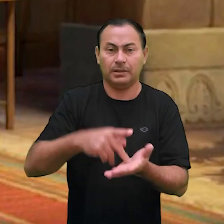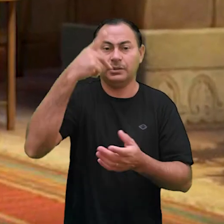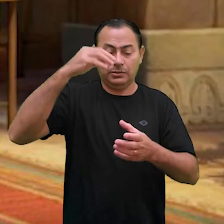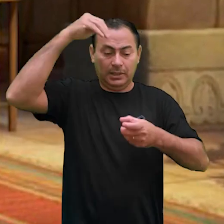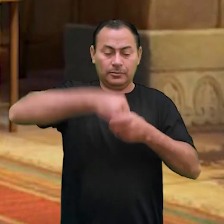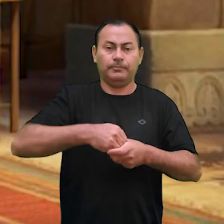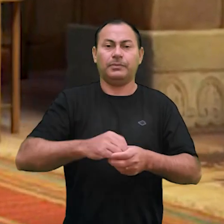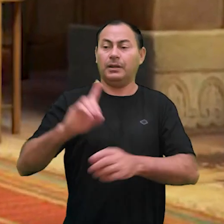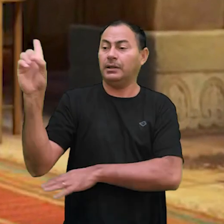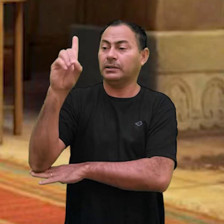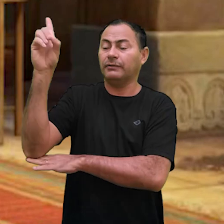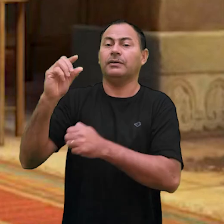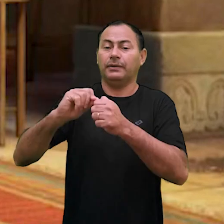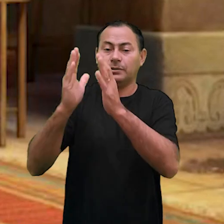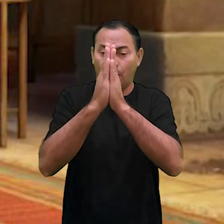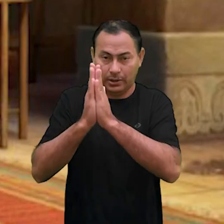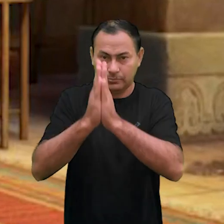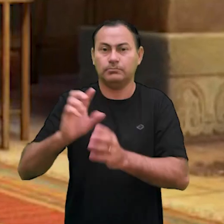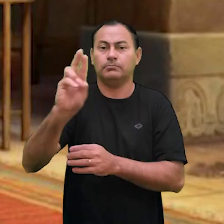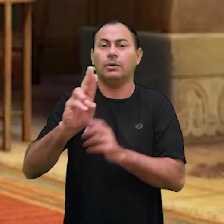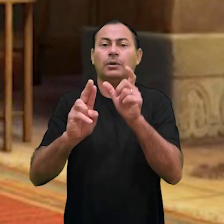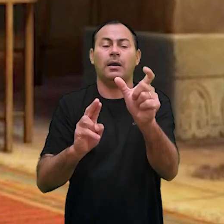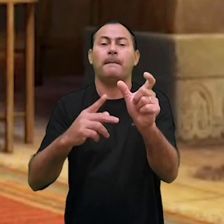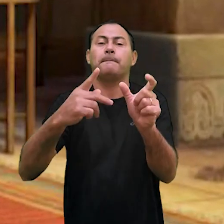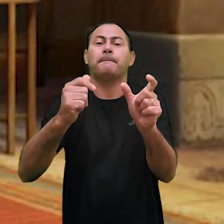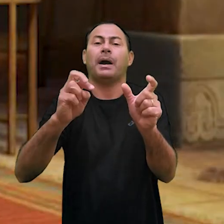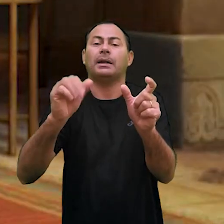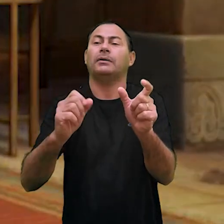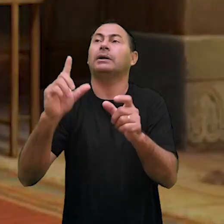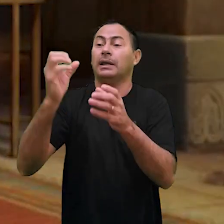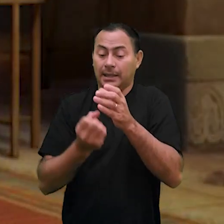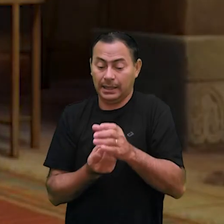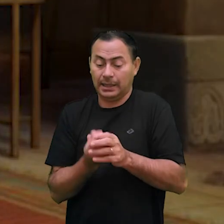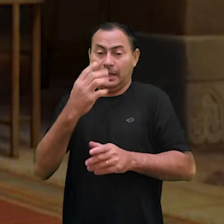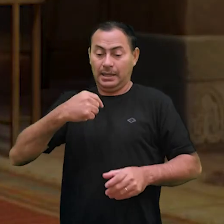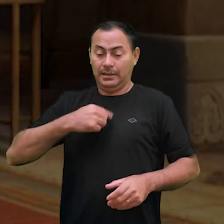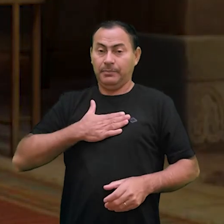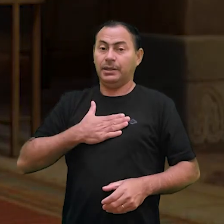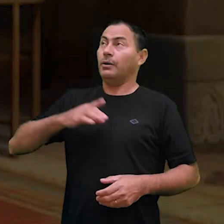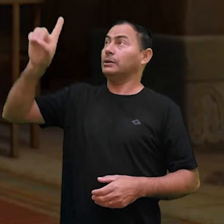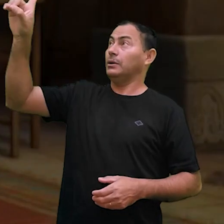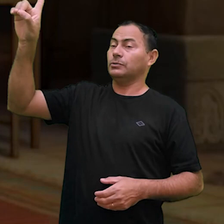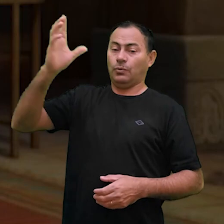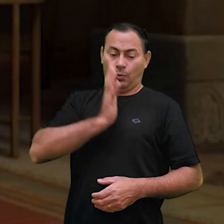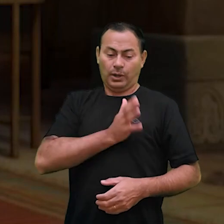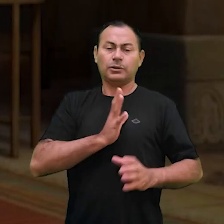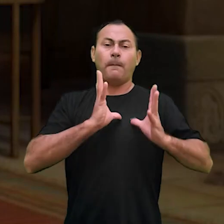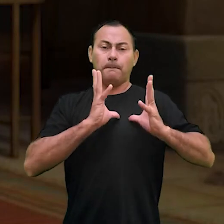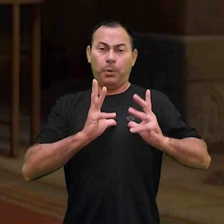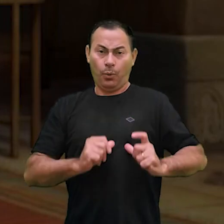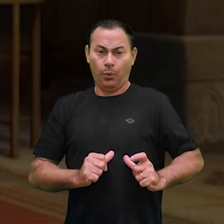Deus mostrou a ele a verdade sobre o seu interior, Davi fez essa oração, na qual usou a palavra bara. Cria em mim,